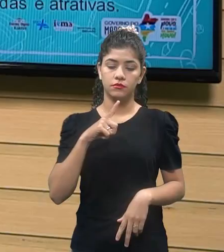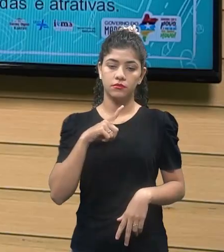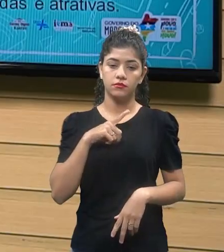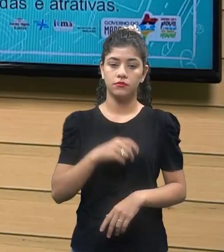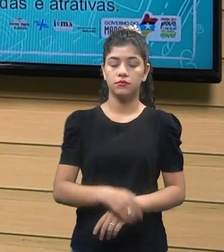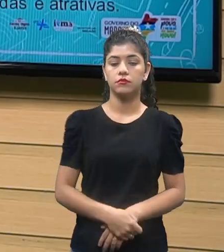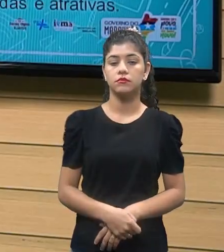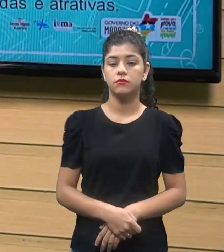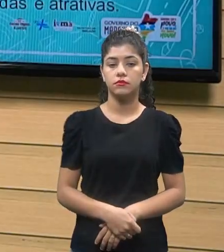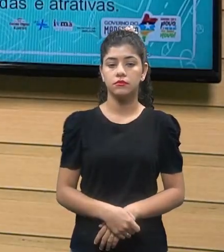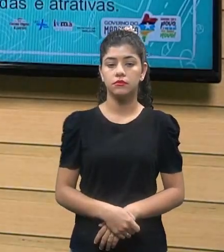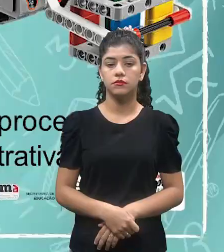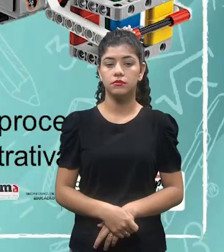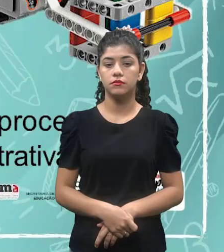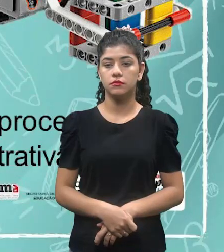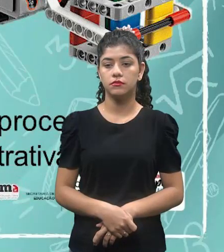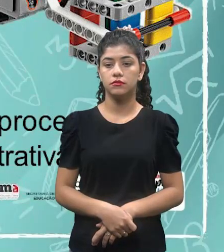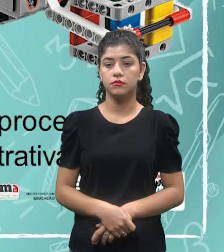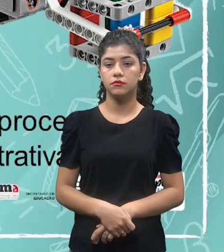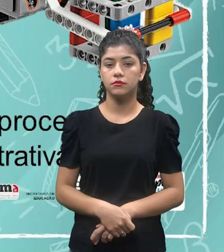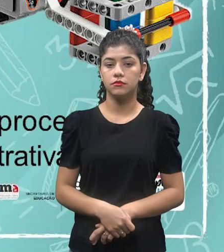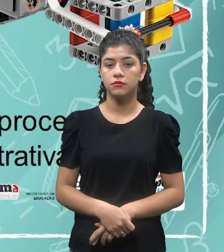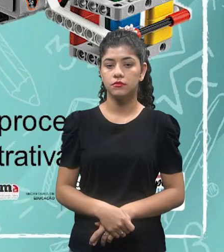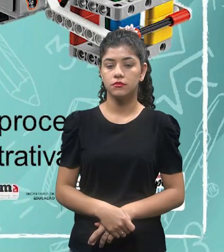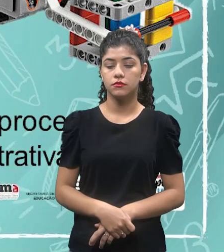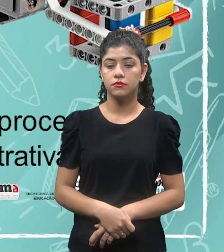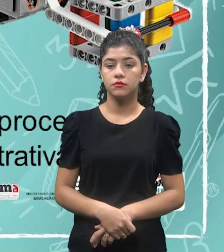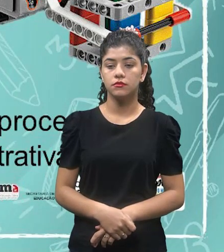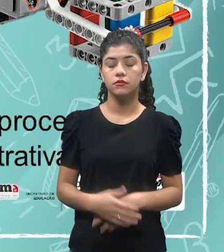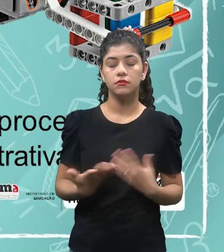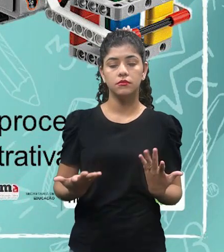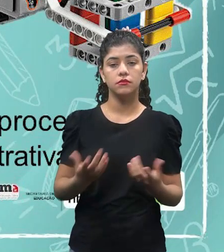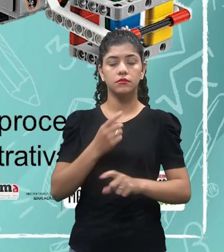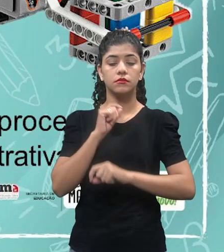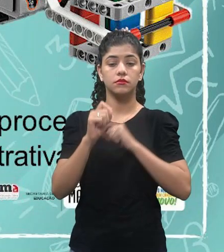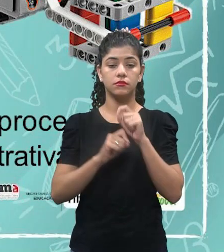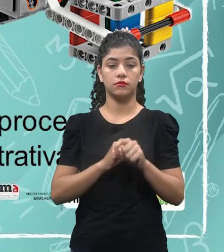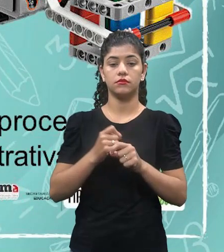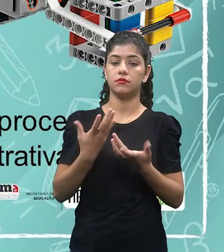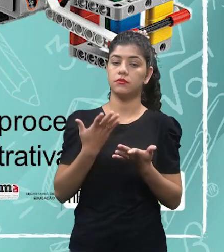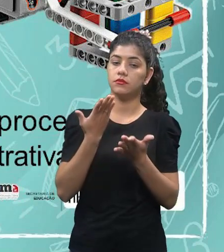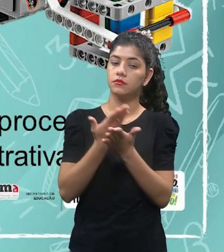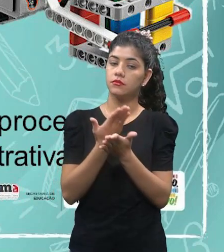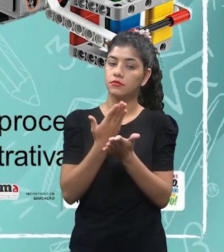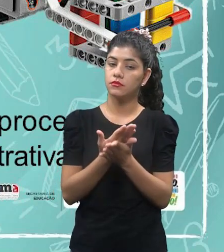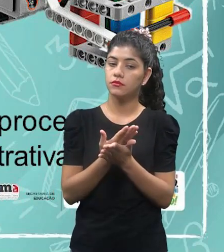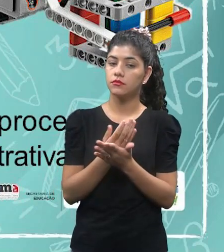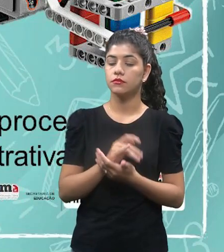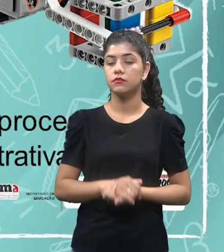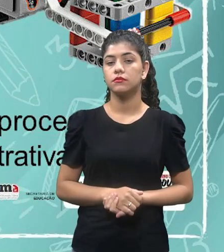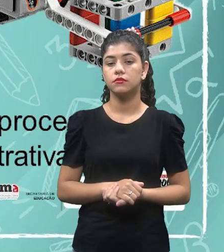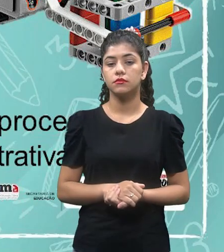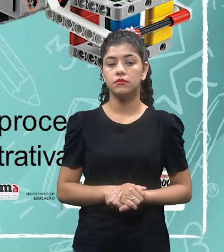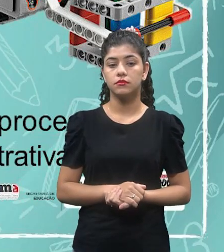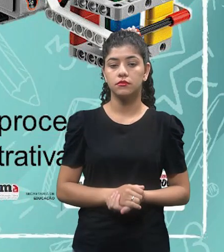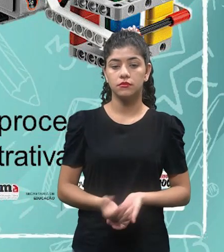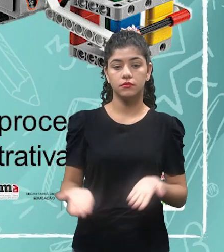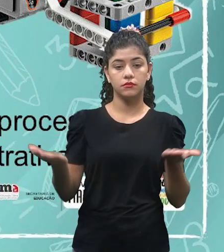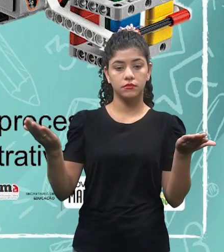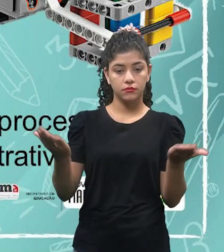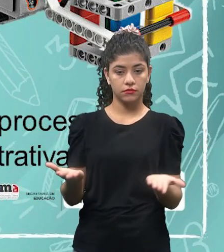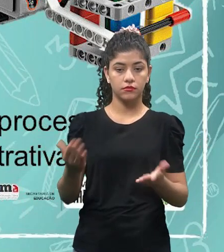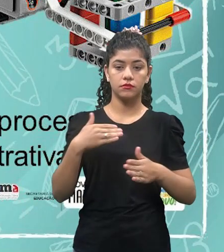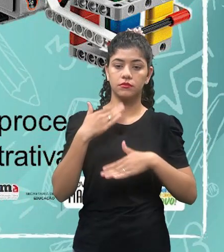parte educacional. Então, ó, robótica na educação. Com a ascensão de